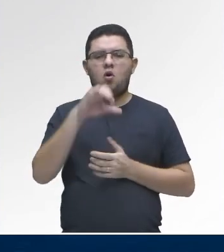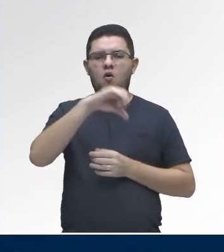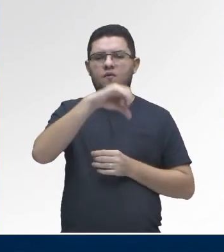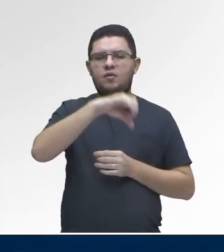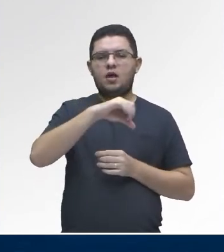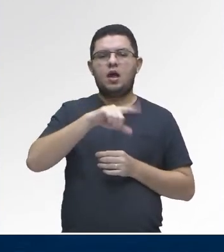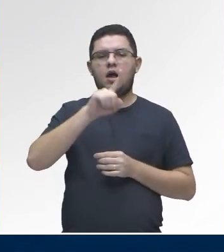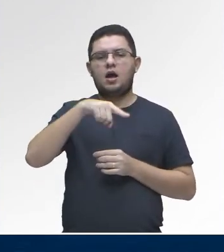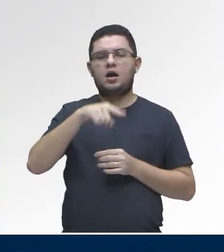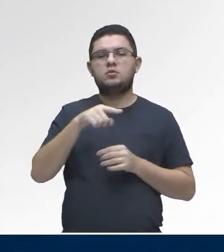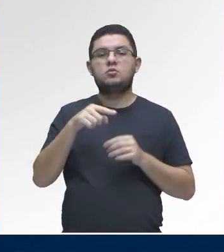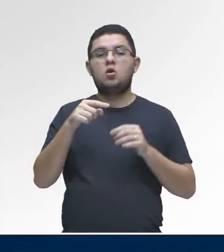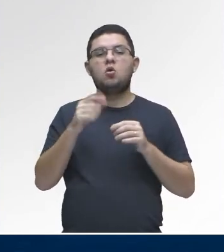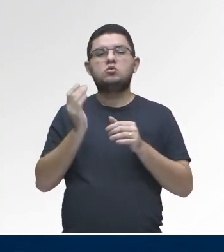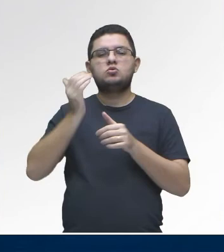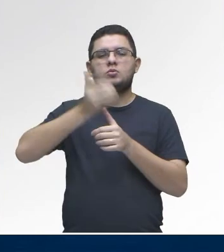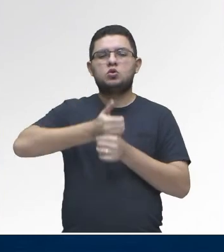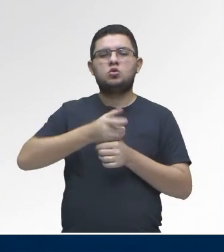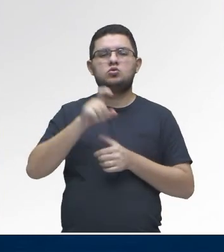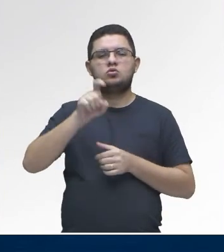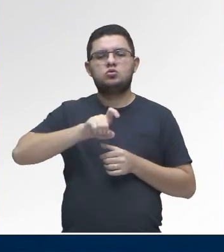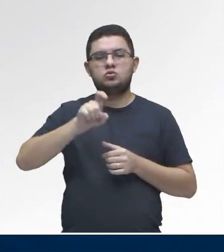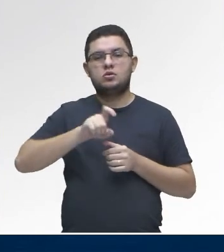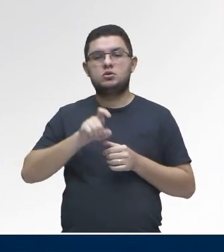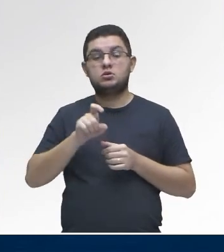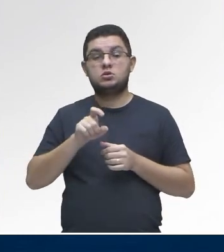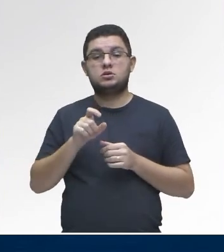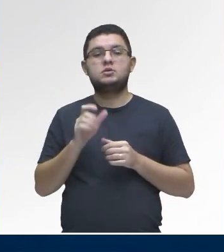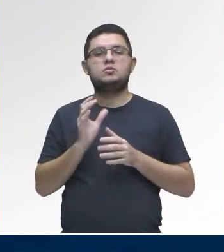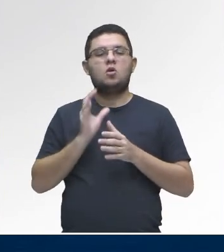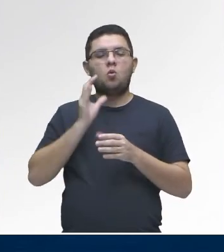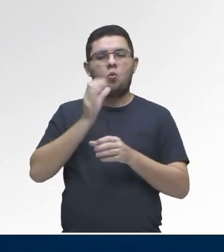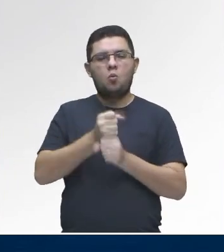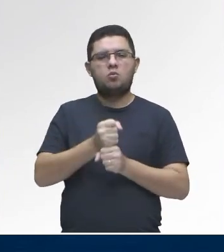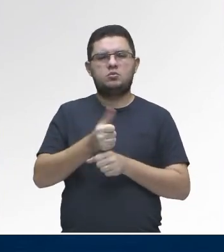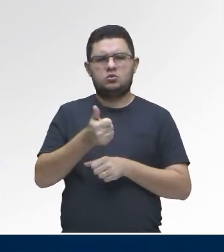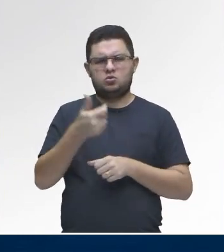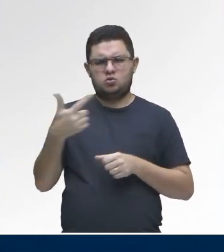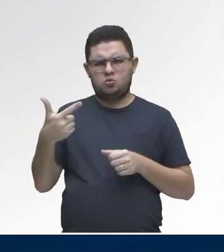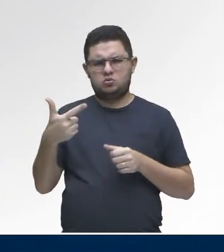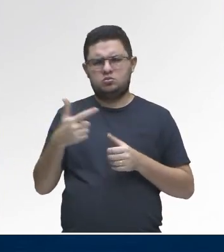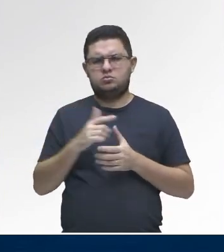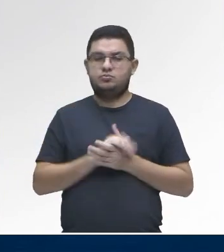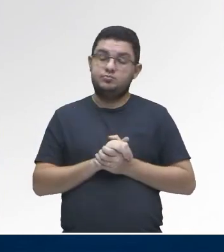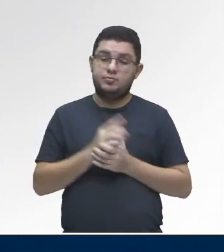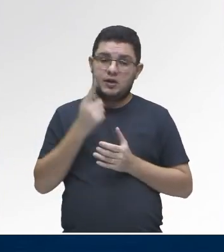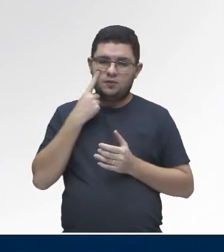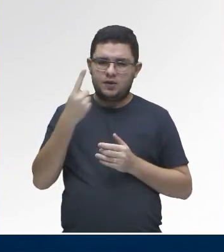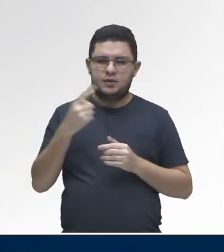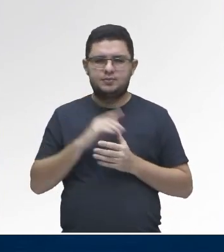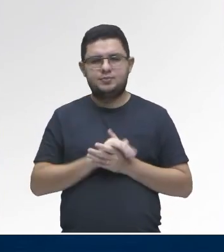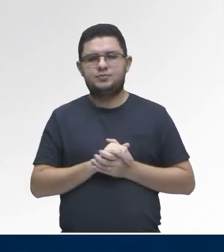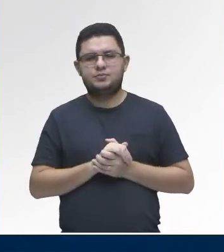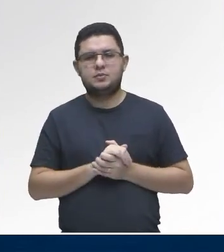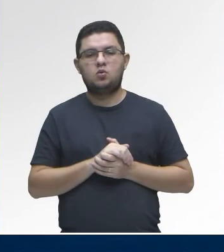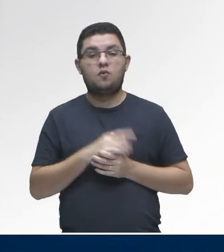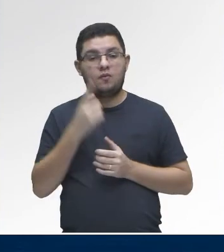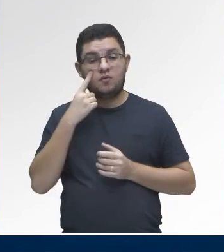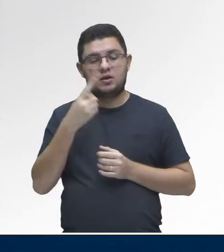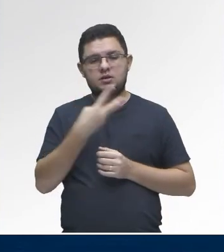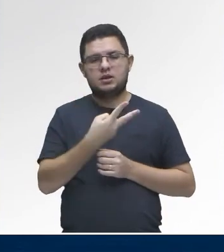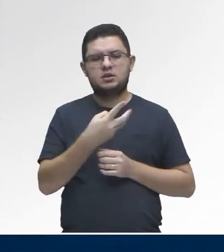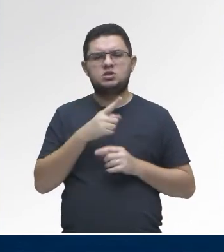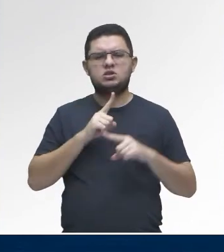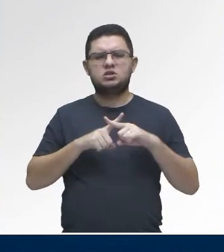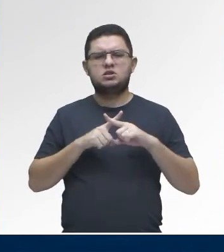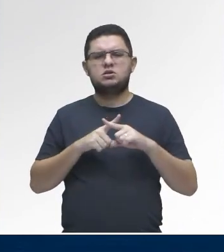3x igual a 12. Vamos verificar. A gente pega a nossa equação, 3x igual a 12,